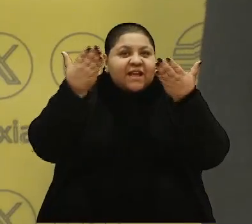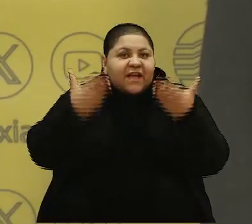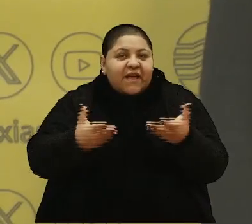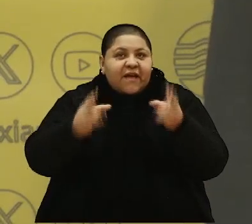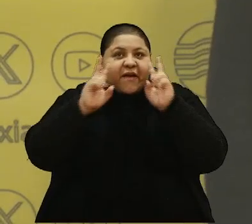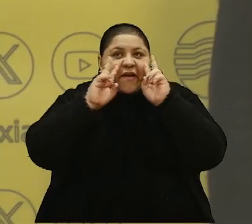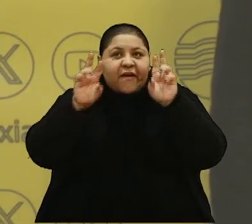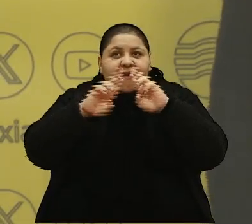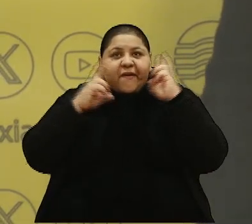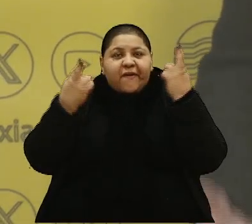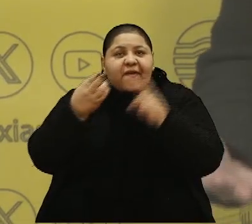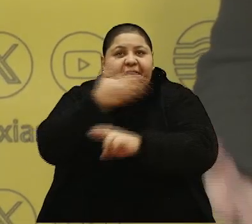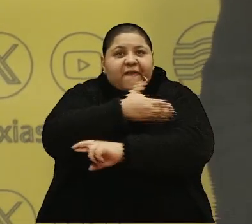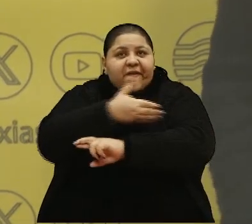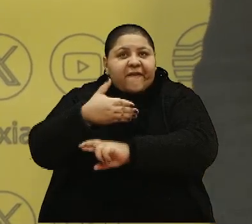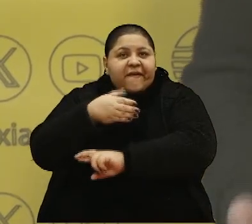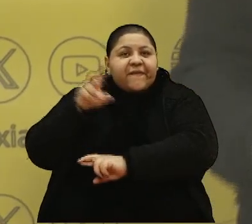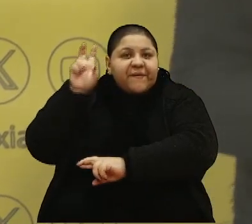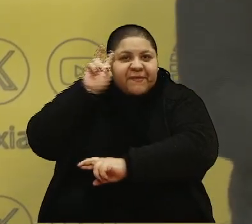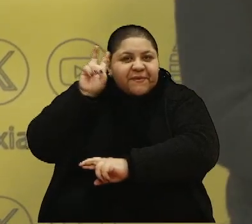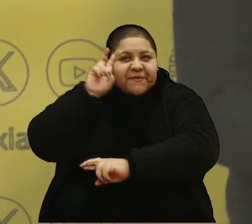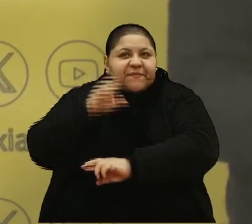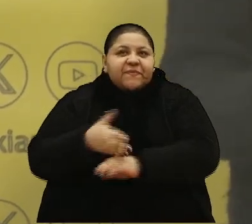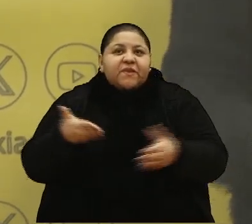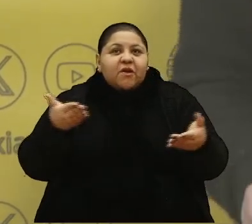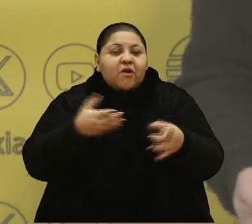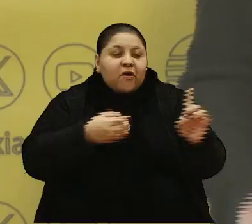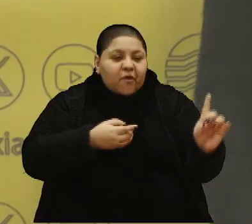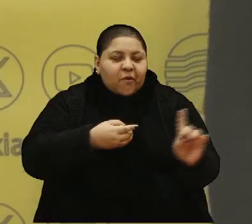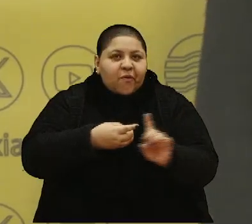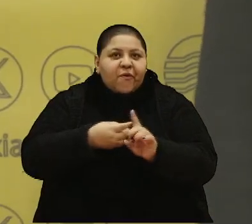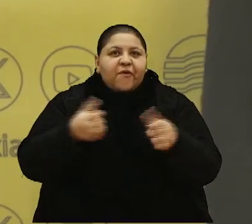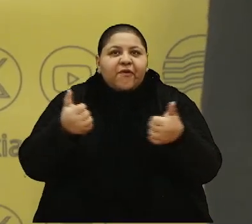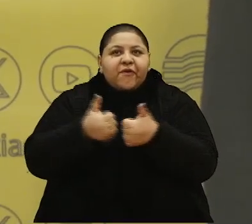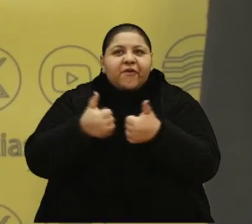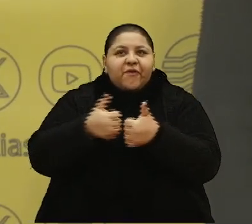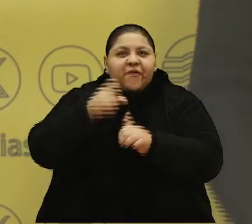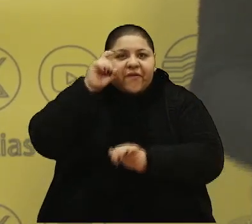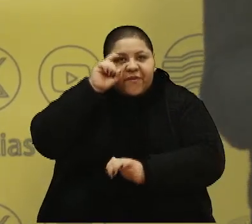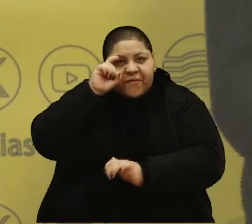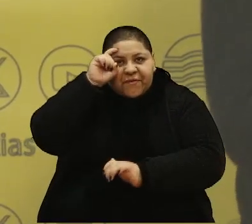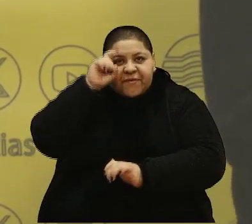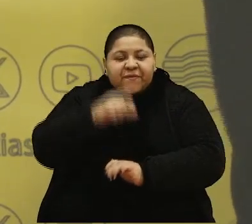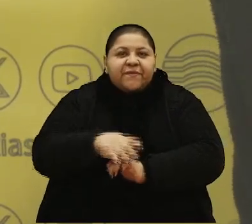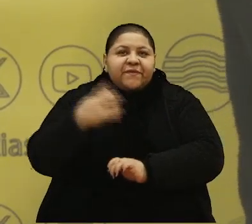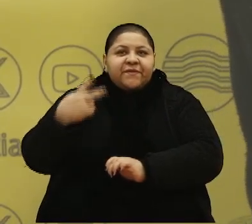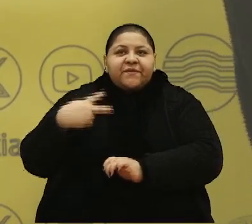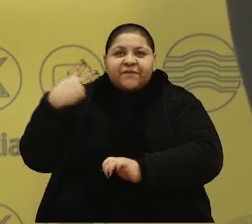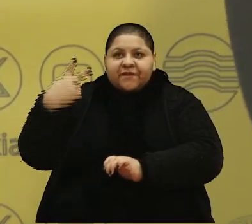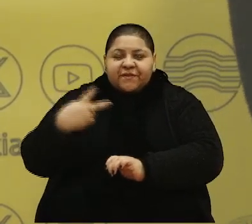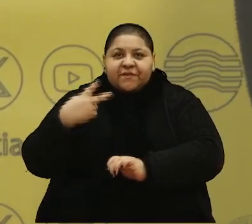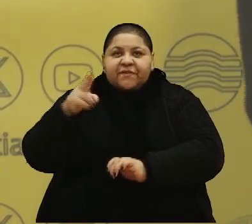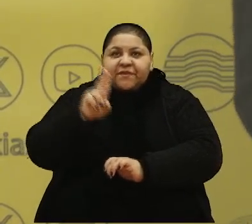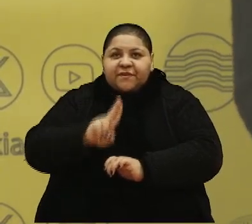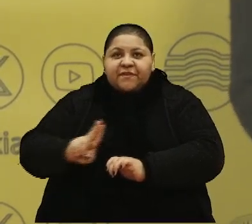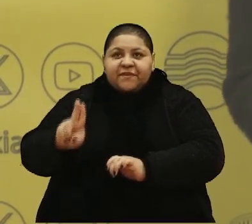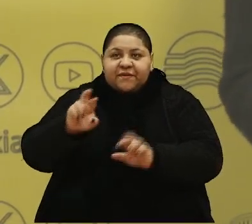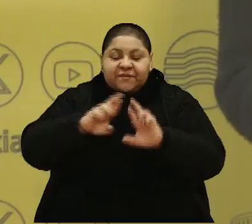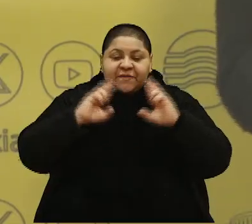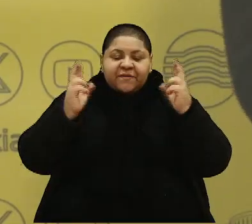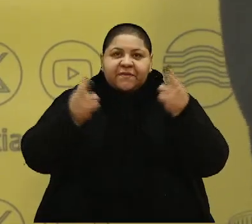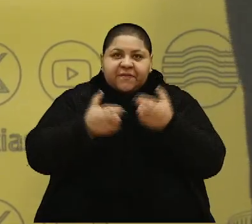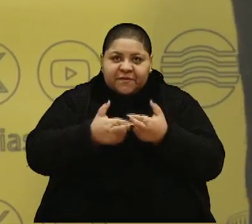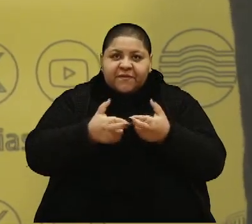Assistir à sessão ordinária de quinta-feira. Aqui ao meu lado já está o Clever Bizi, vereador que ocupou o espaço do grande